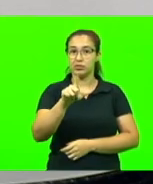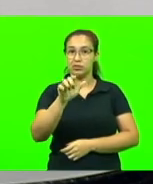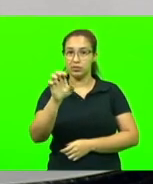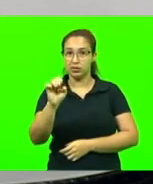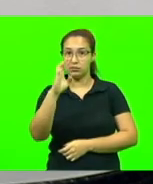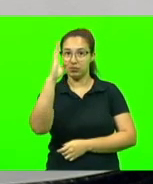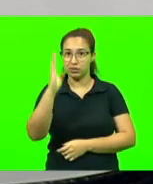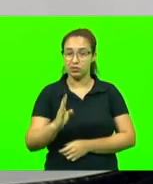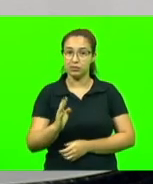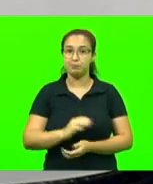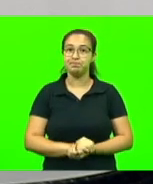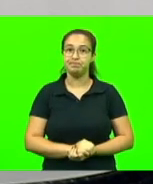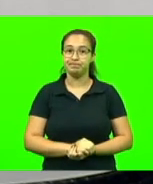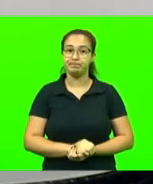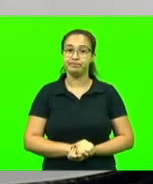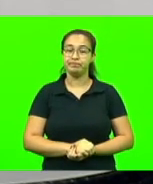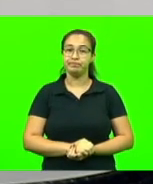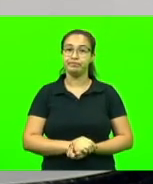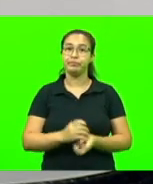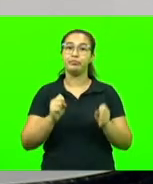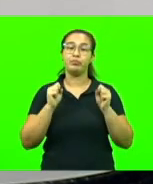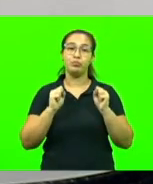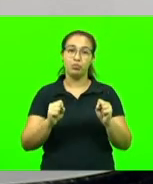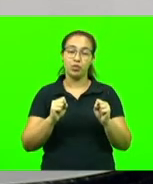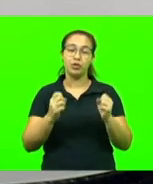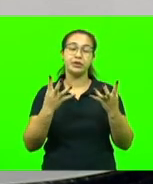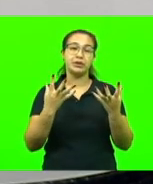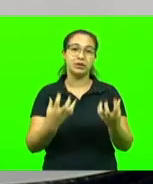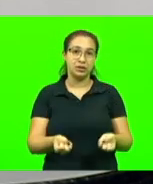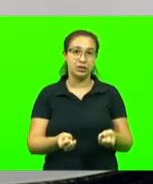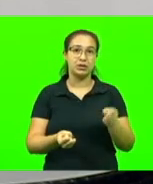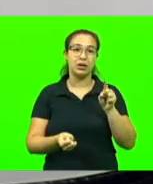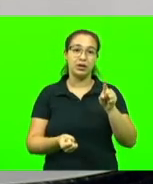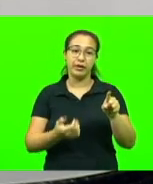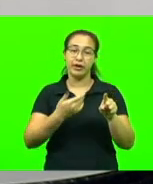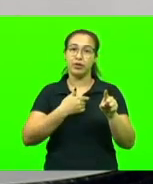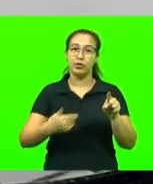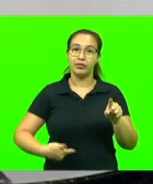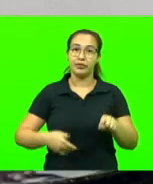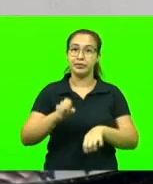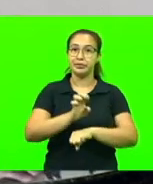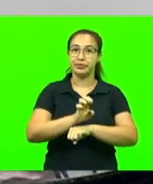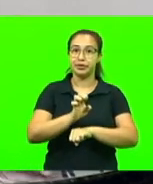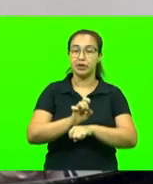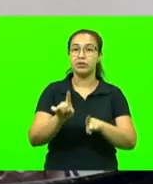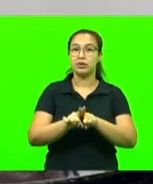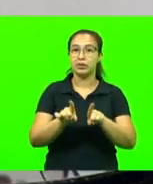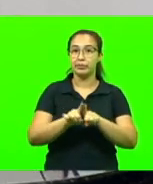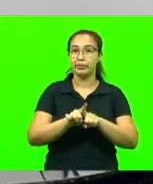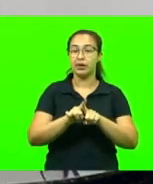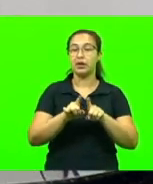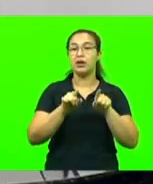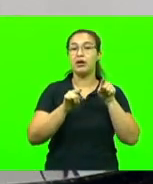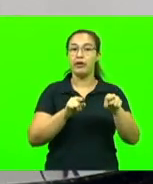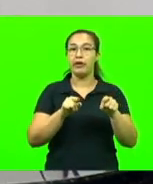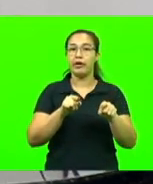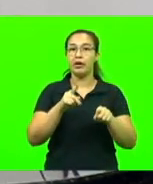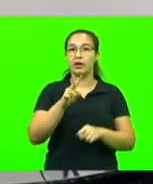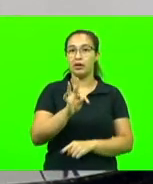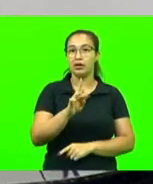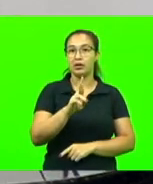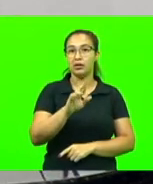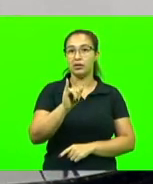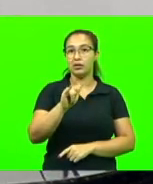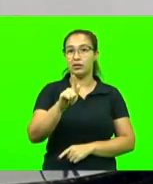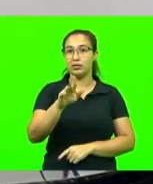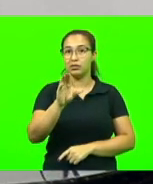que cabe o acolhimento do Parlamento e do Governo do Estado, assim como a situação do trigo. Por que que eu me preocupo tanto